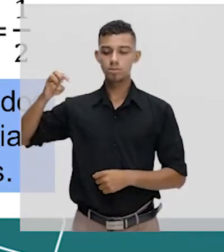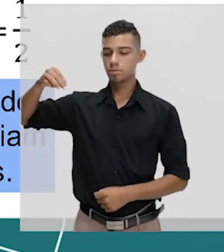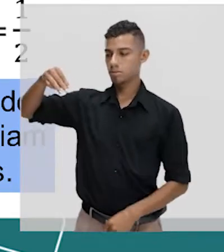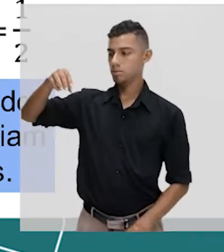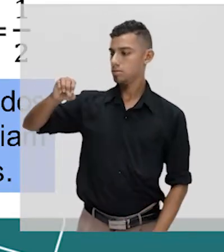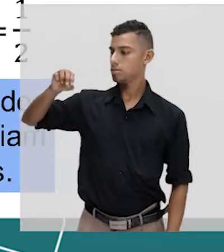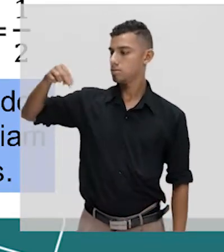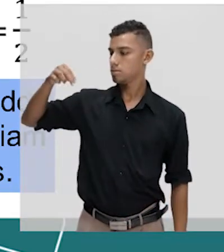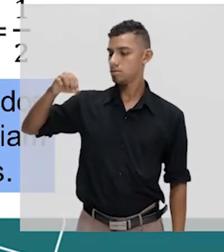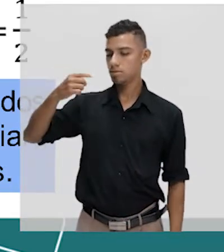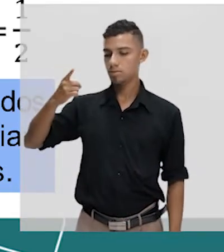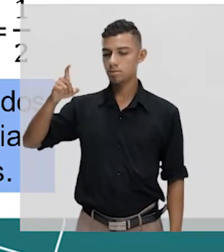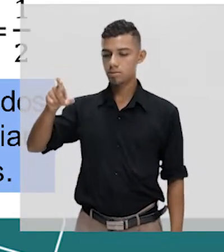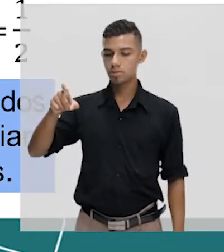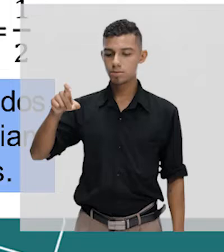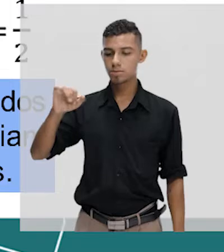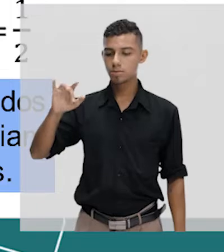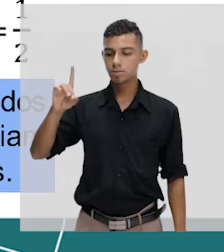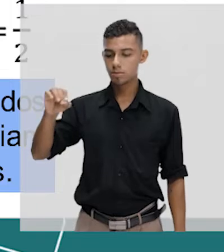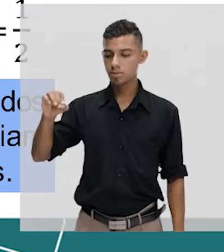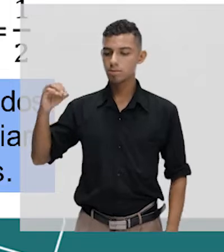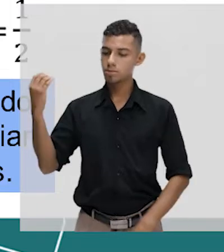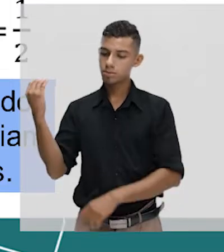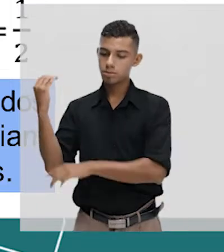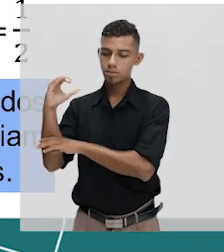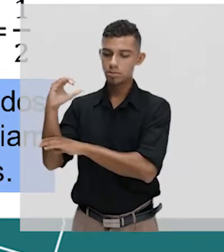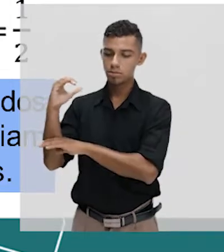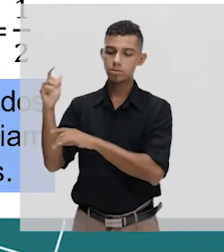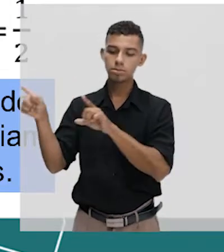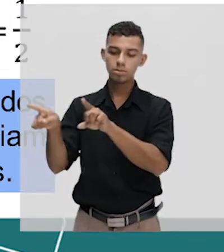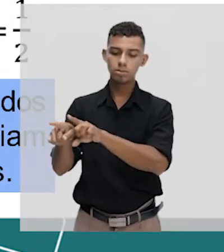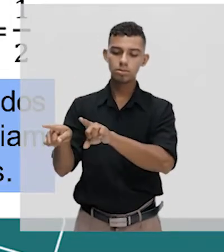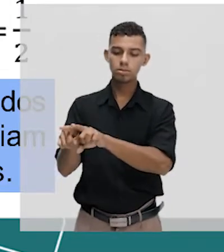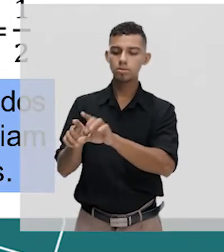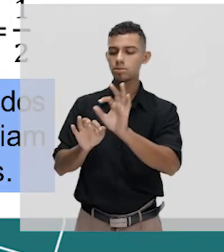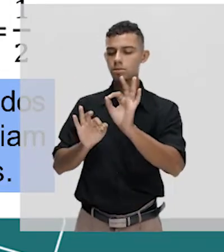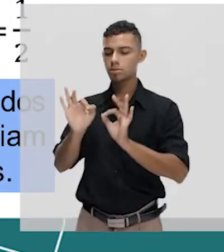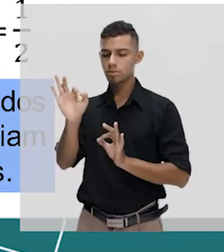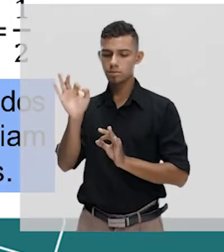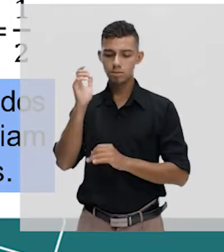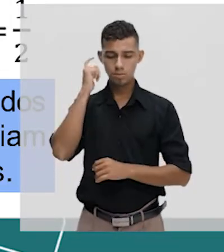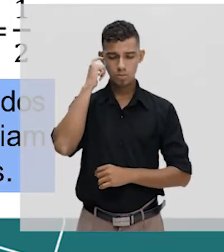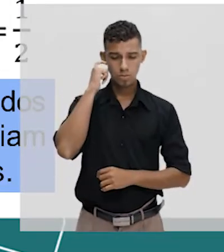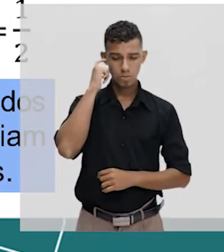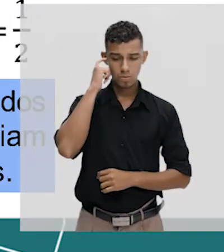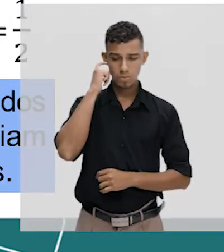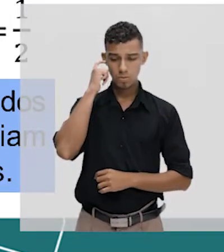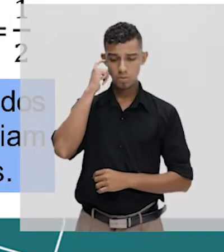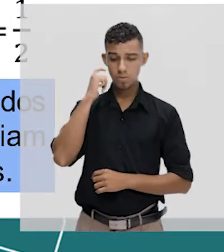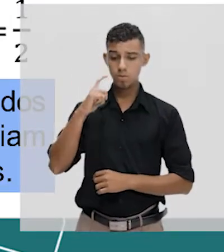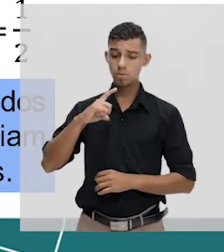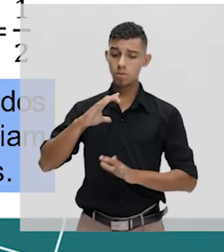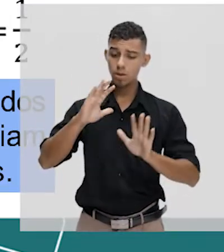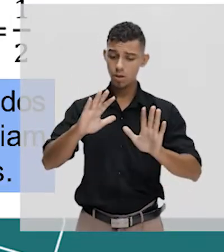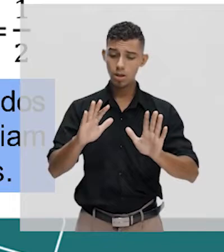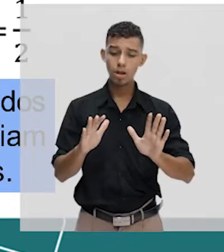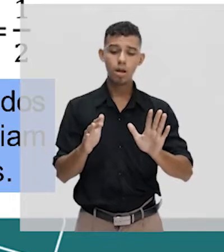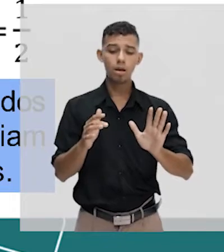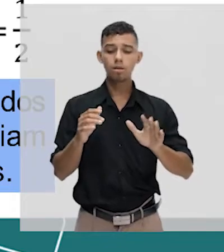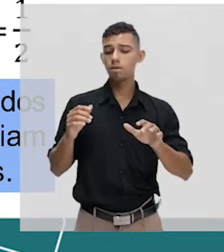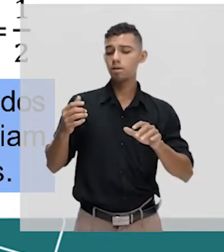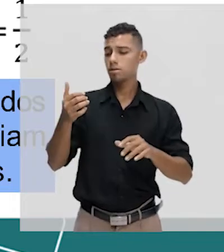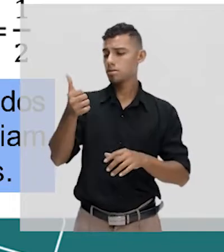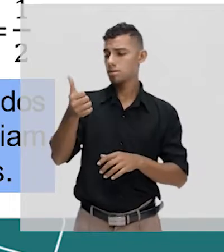alterar a proporção de um dos elementos, por exemplo, em vez de ser 16 de oxigênio, for 32 gramas